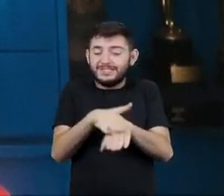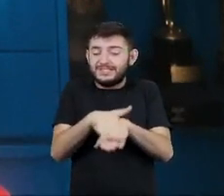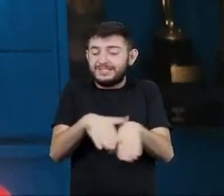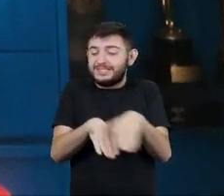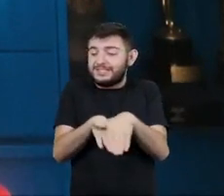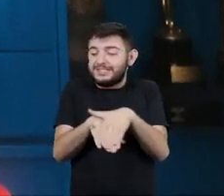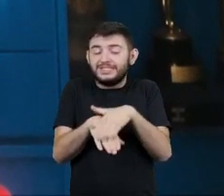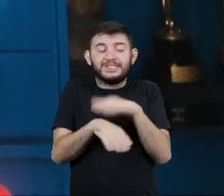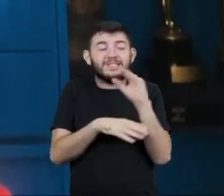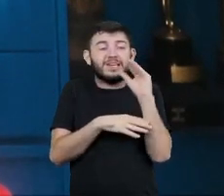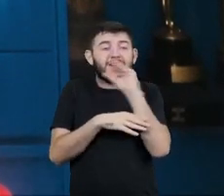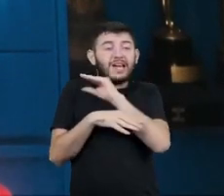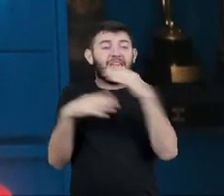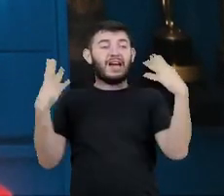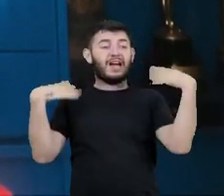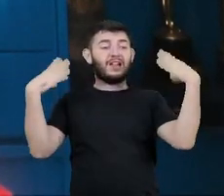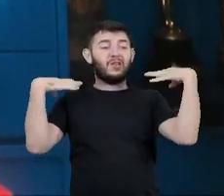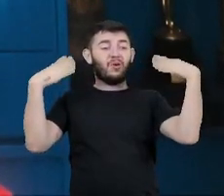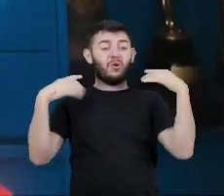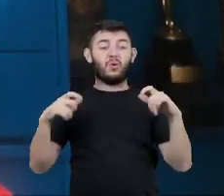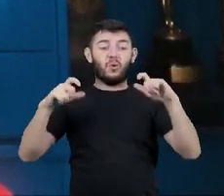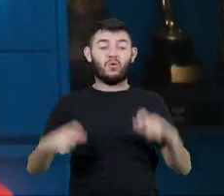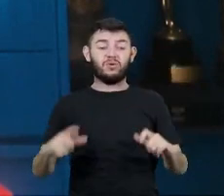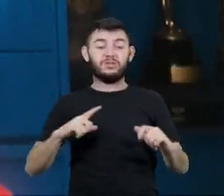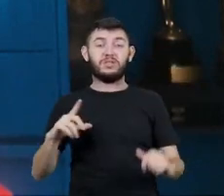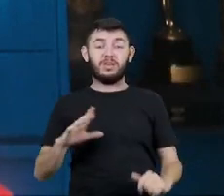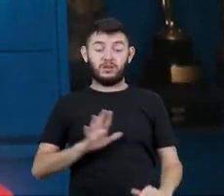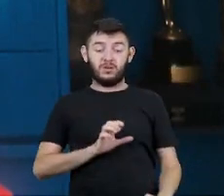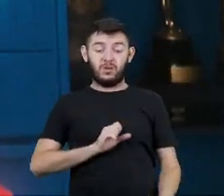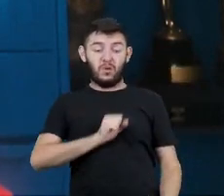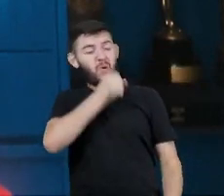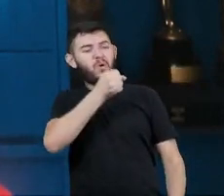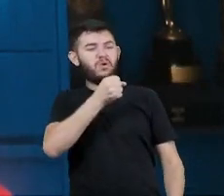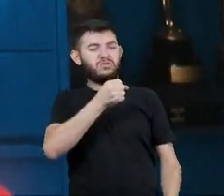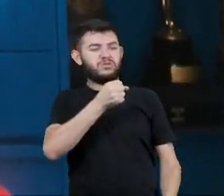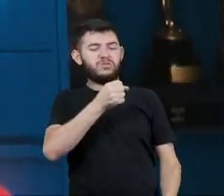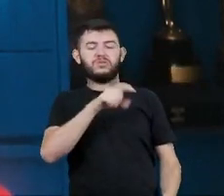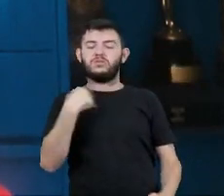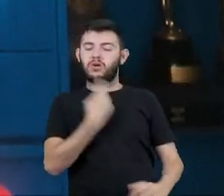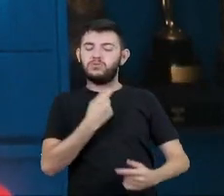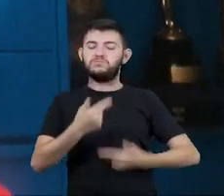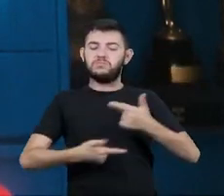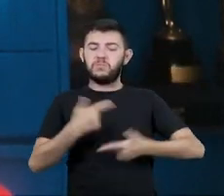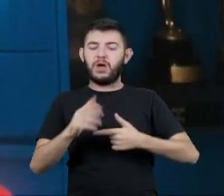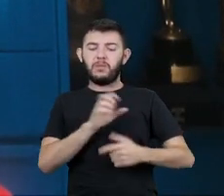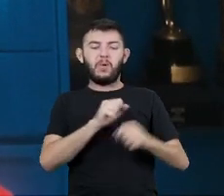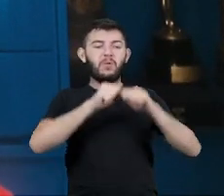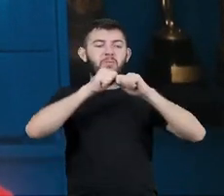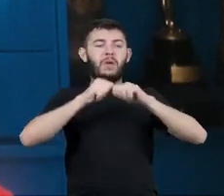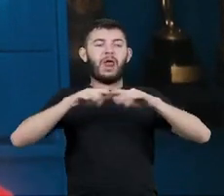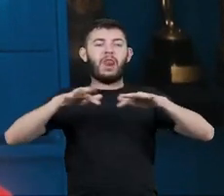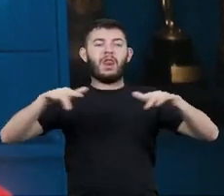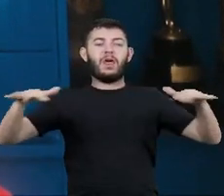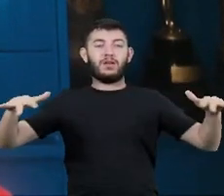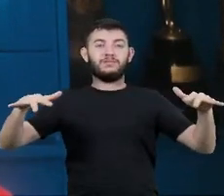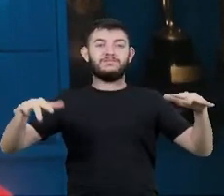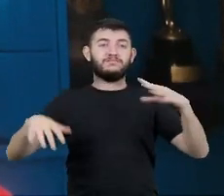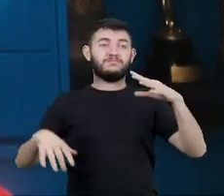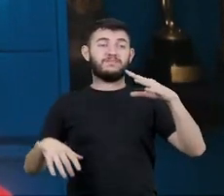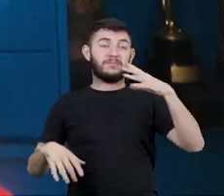amor. Não adianta assistir, não adianta observar. Se você não se